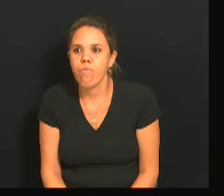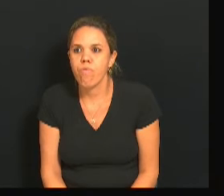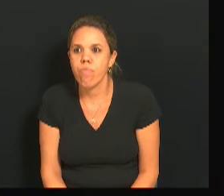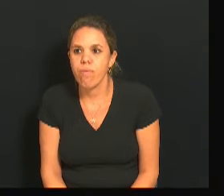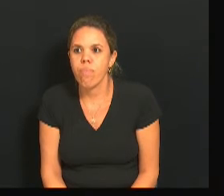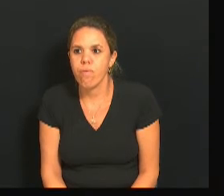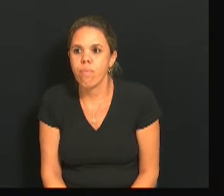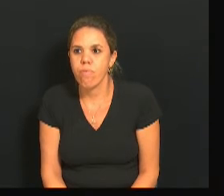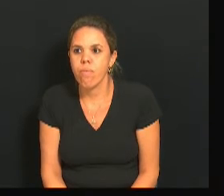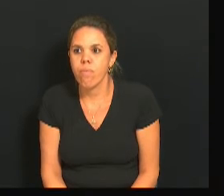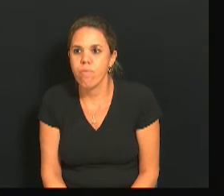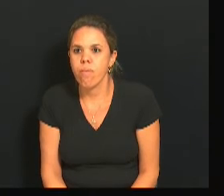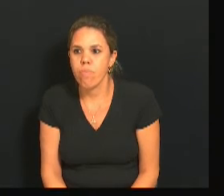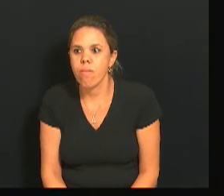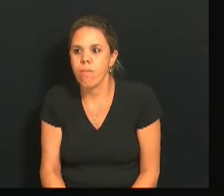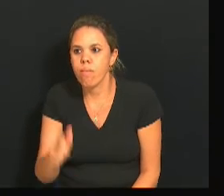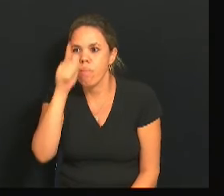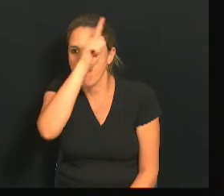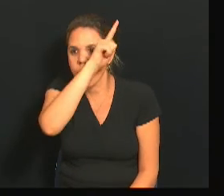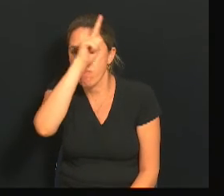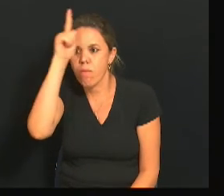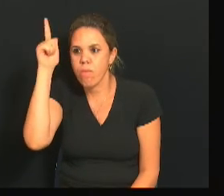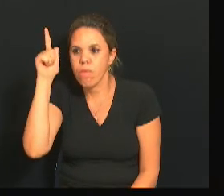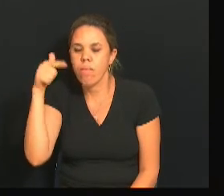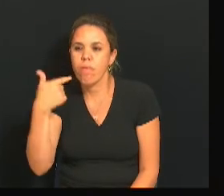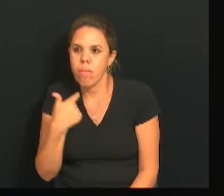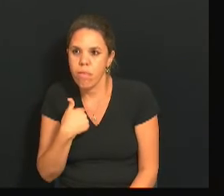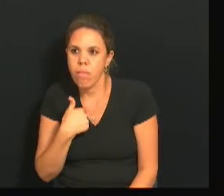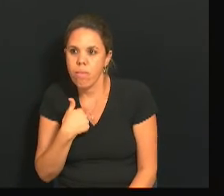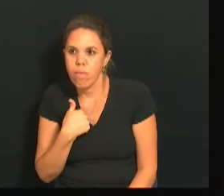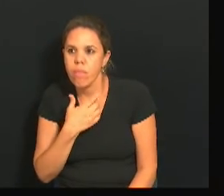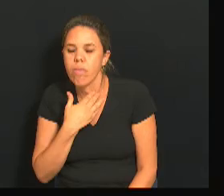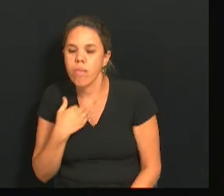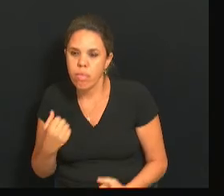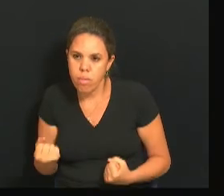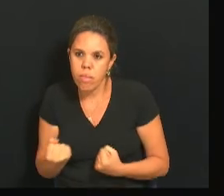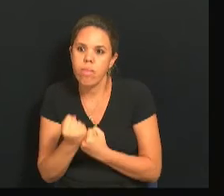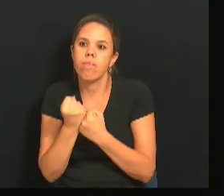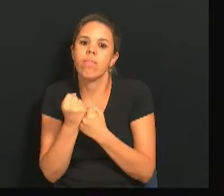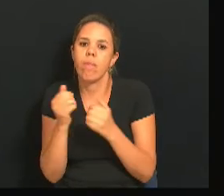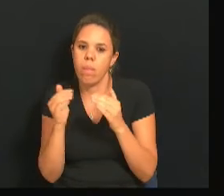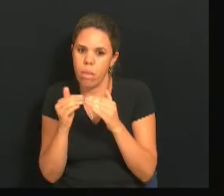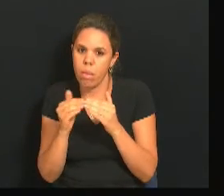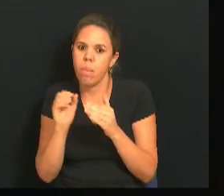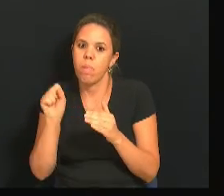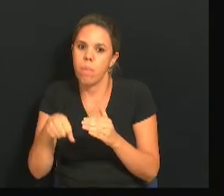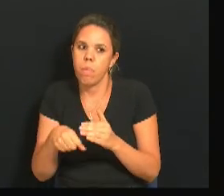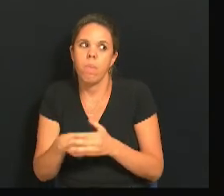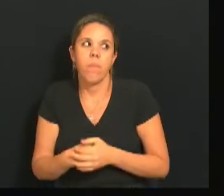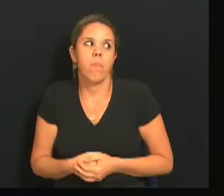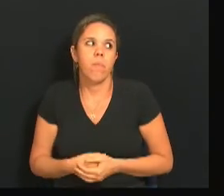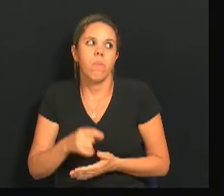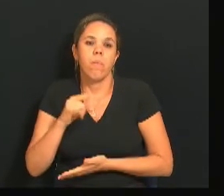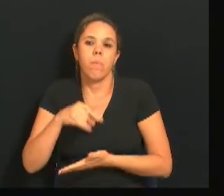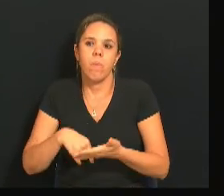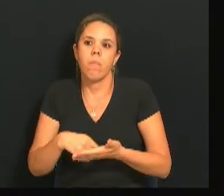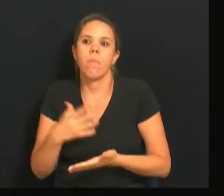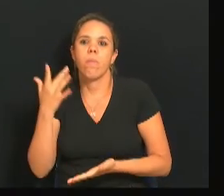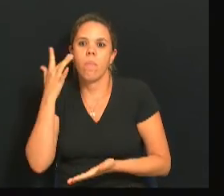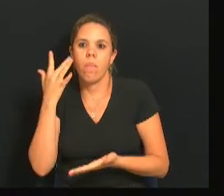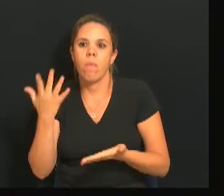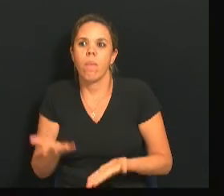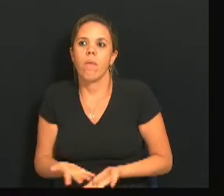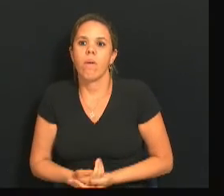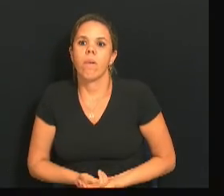Vereador Gustavo, bom, eu tenho total acordo, né, com esse documento. Acho que a